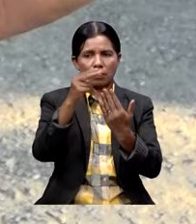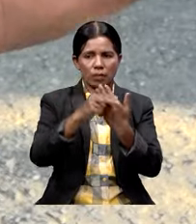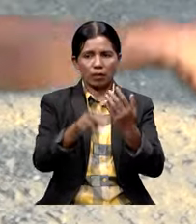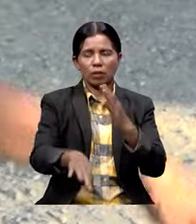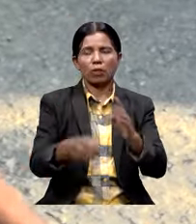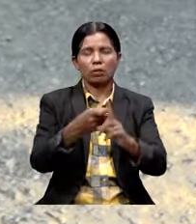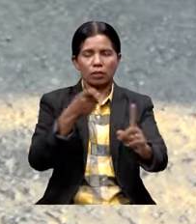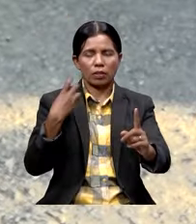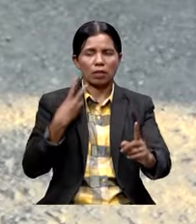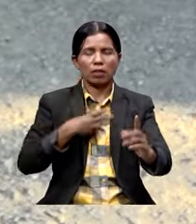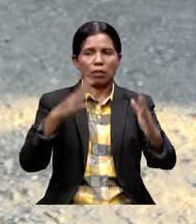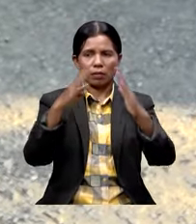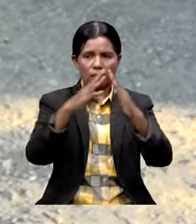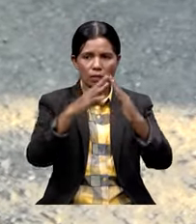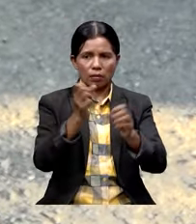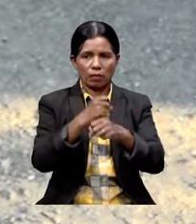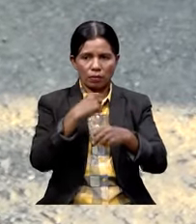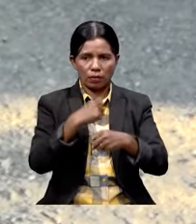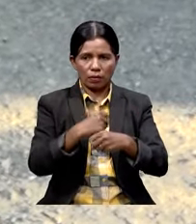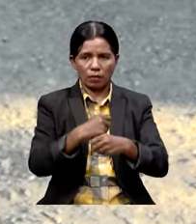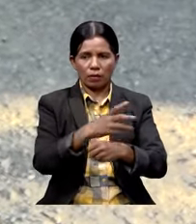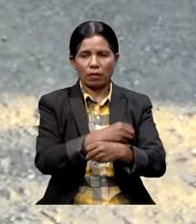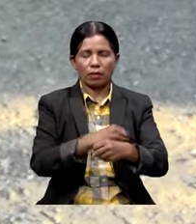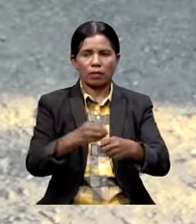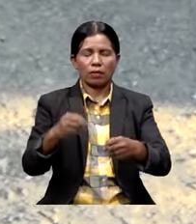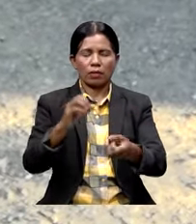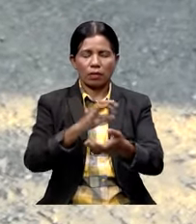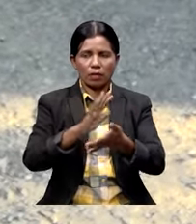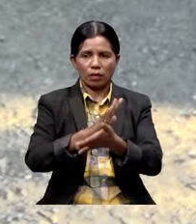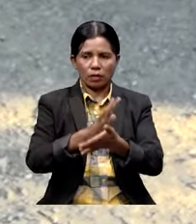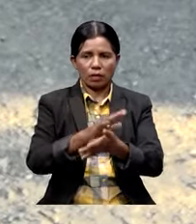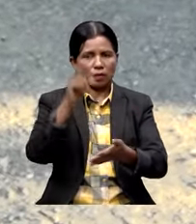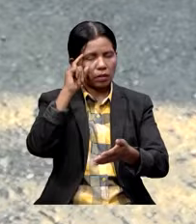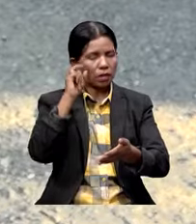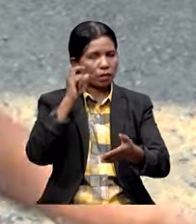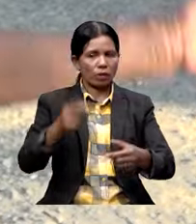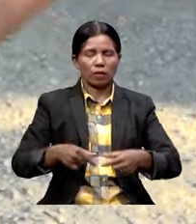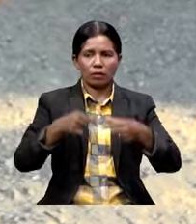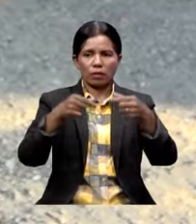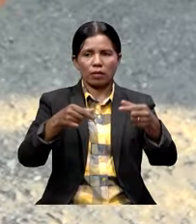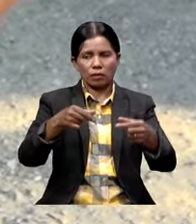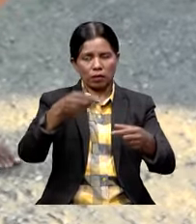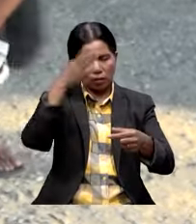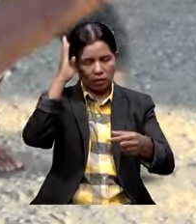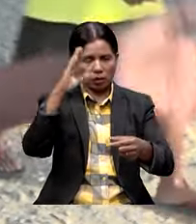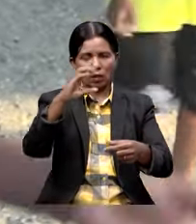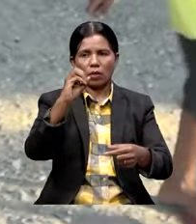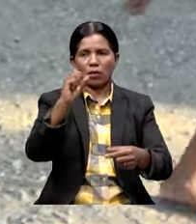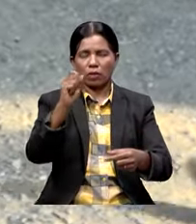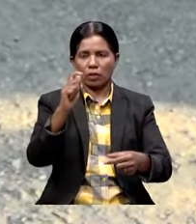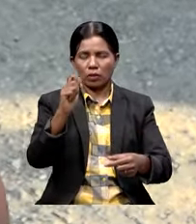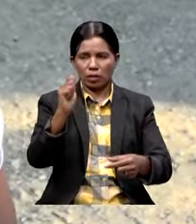husi itani abrigo ne bahalo surat abbe membuat sanana fo ba signor Costanzo okay. Ing